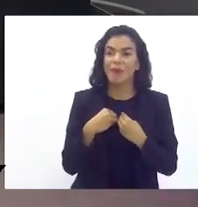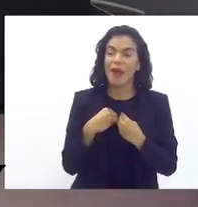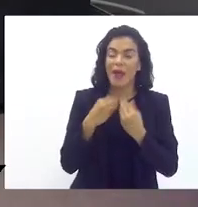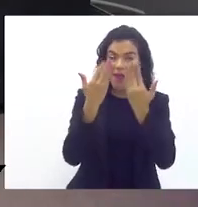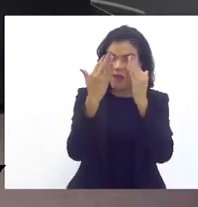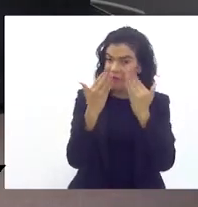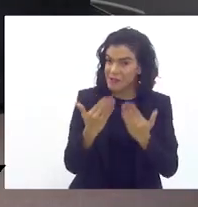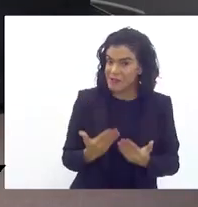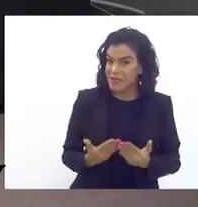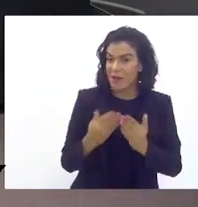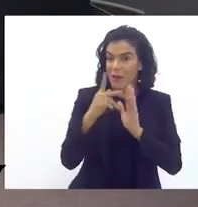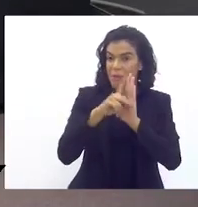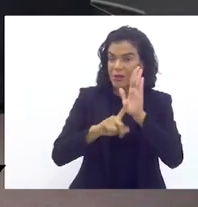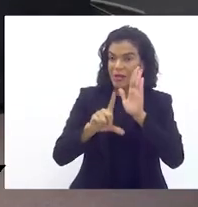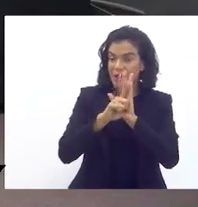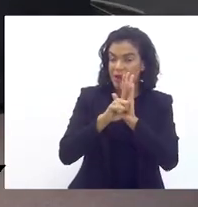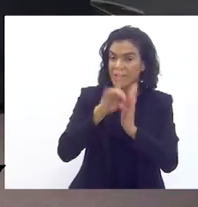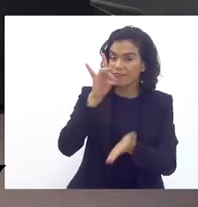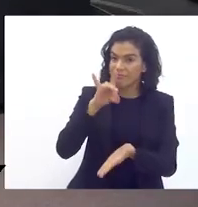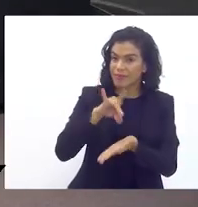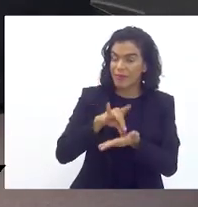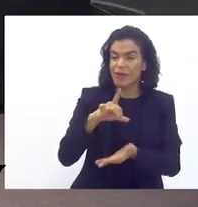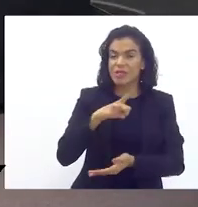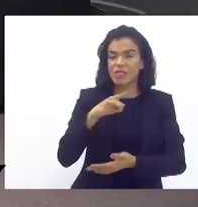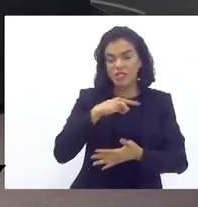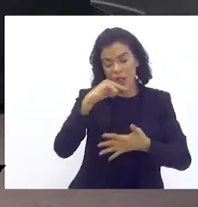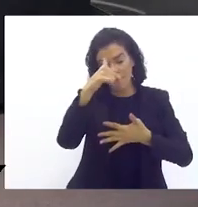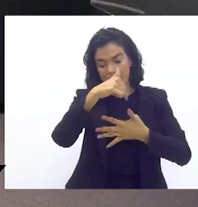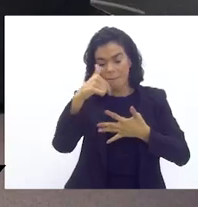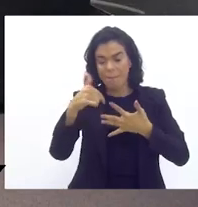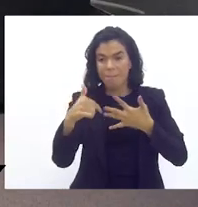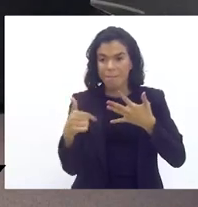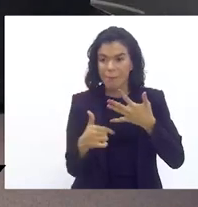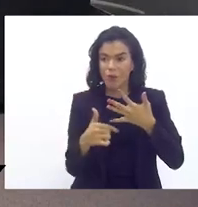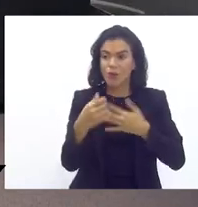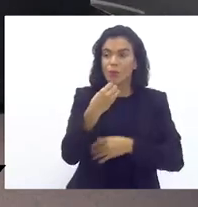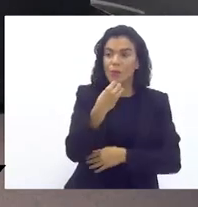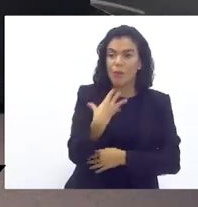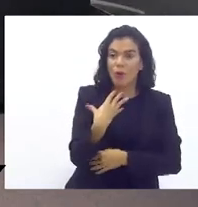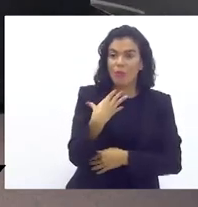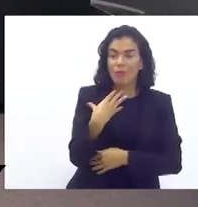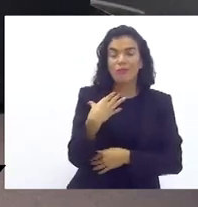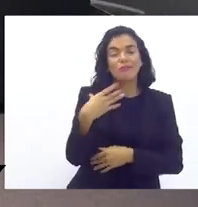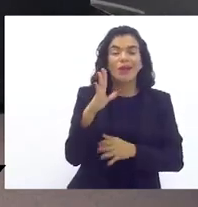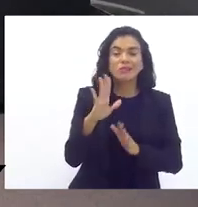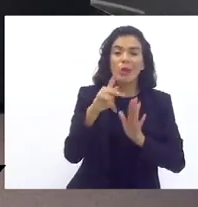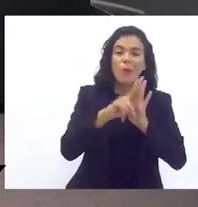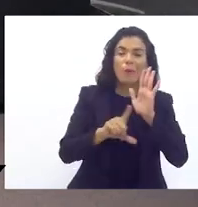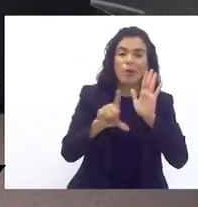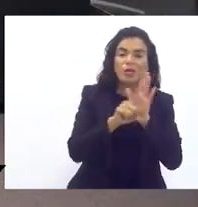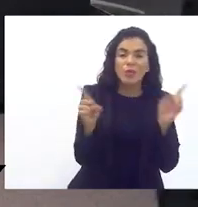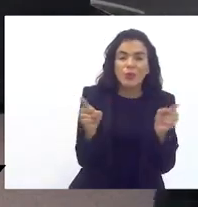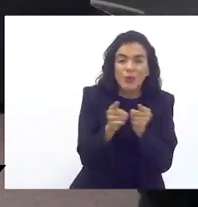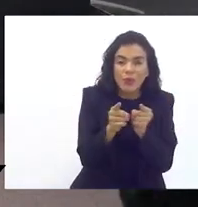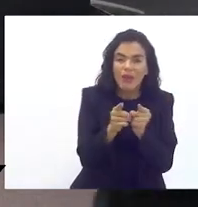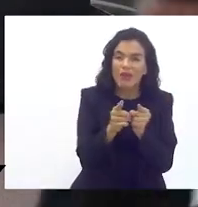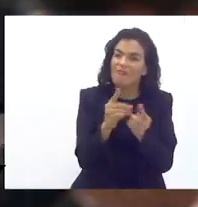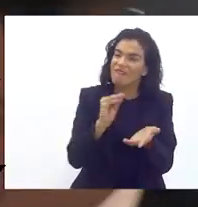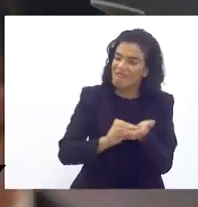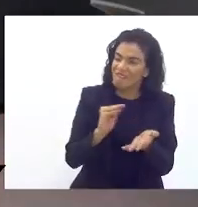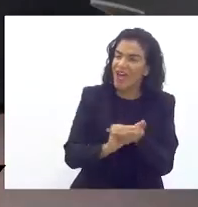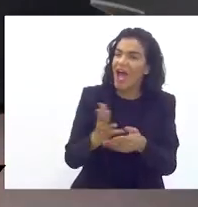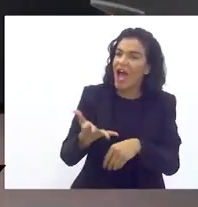né é um projeto que trazia pontos muito bons mas é um projeto curto eu achei temos muito a melhorar